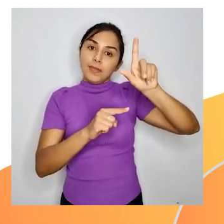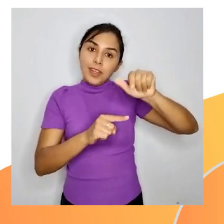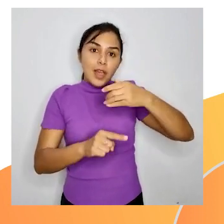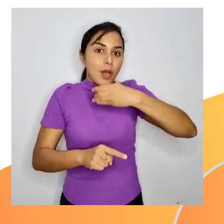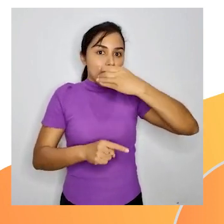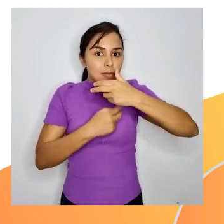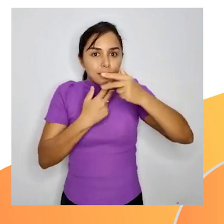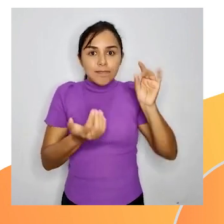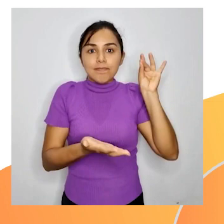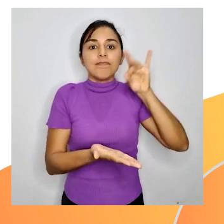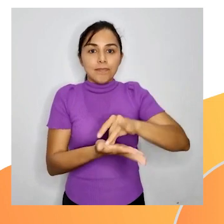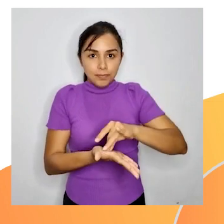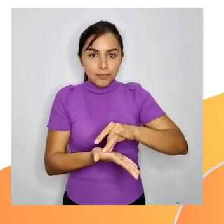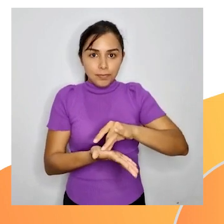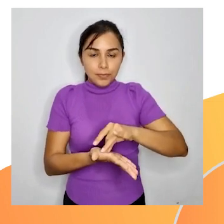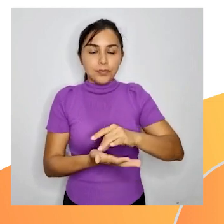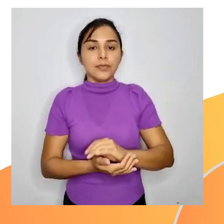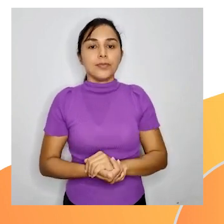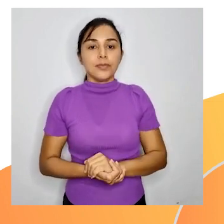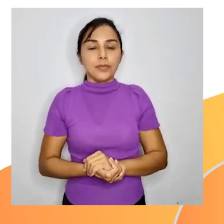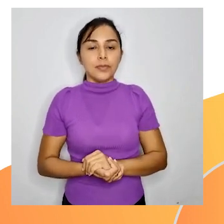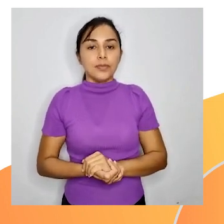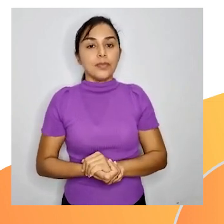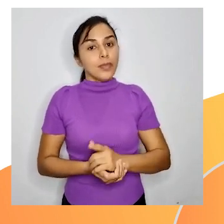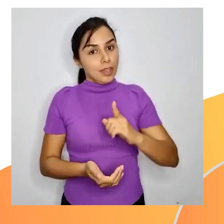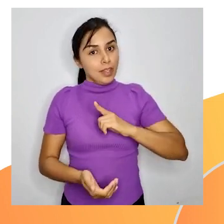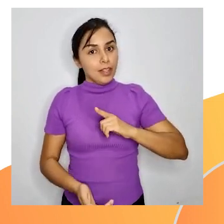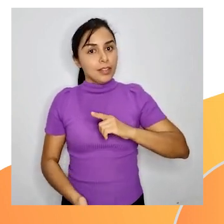fruto propriamente dito. Então, nós temos o fruto